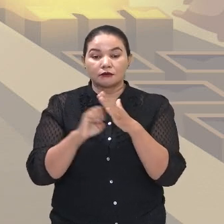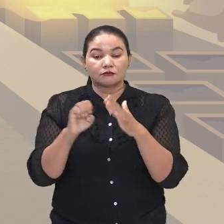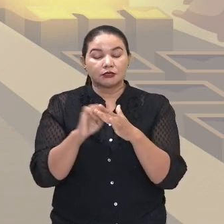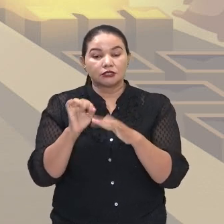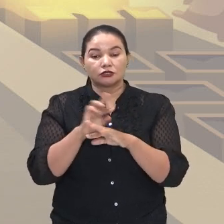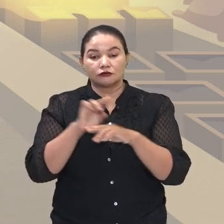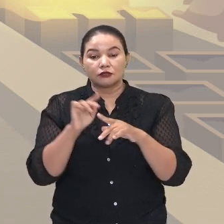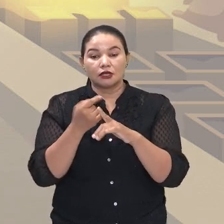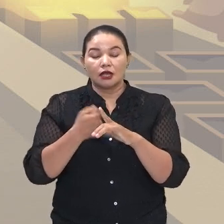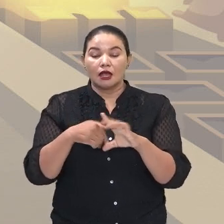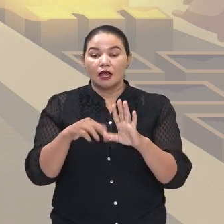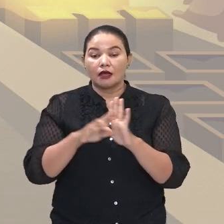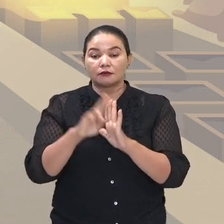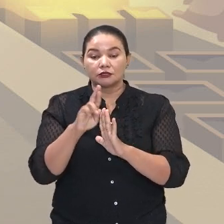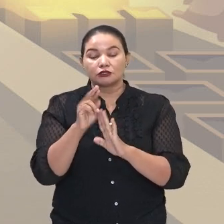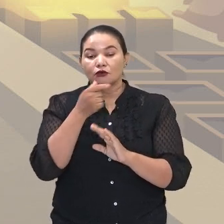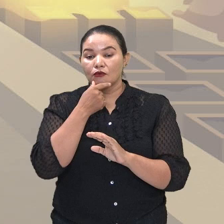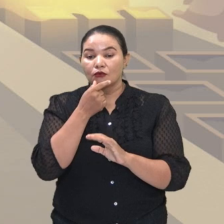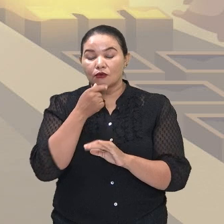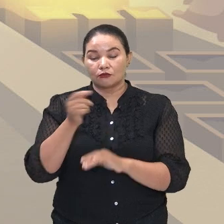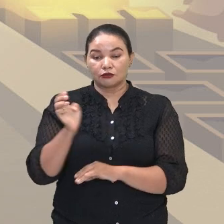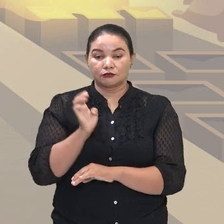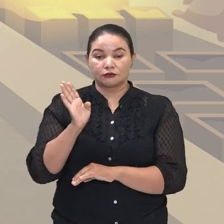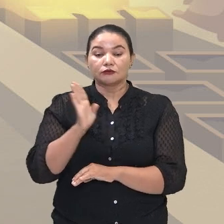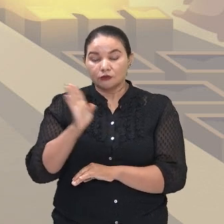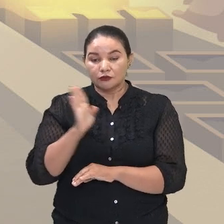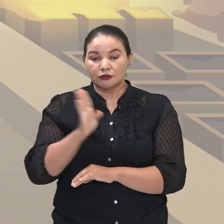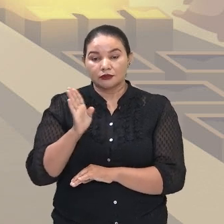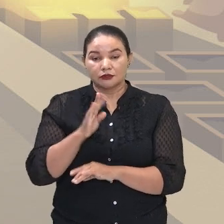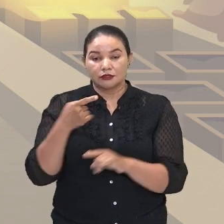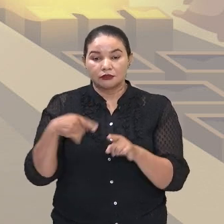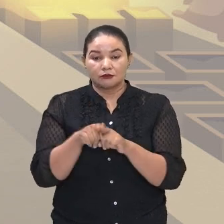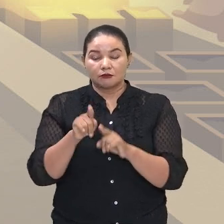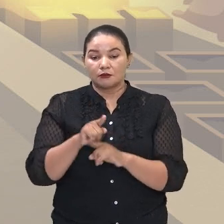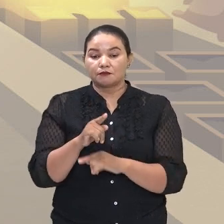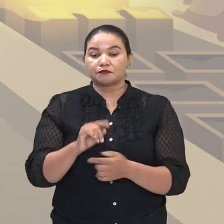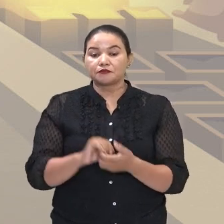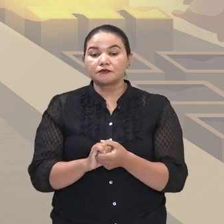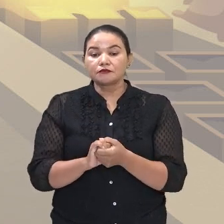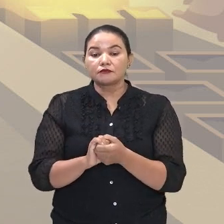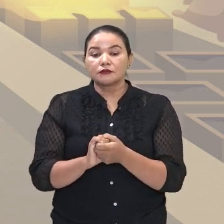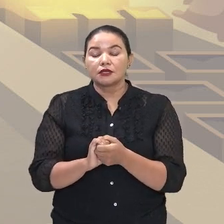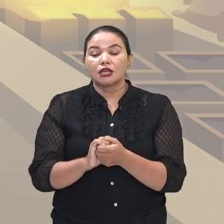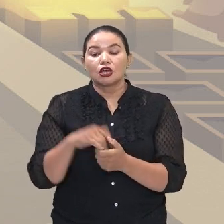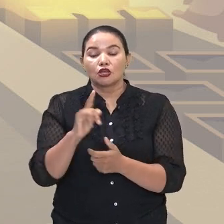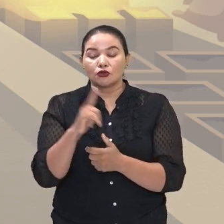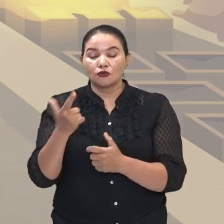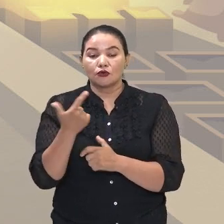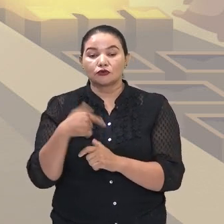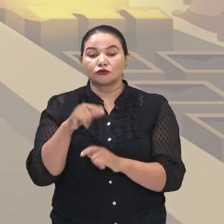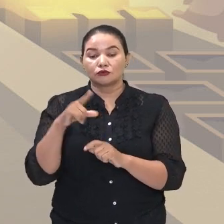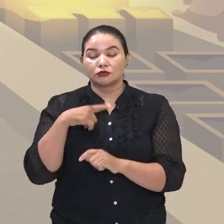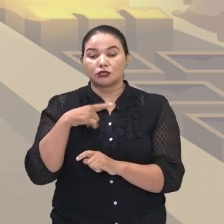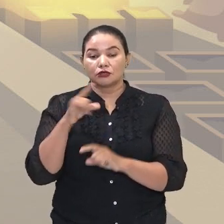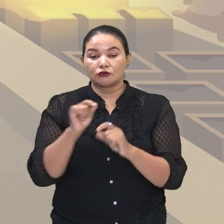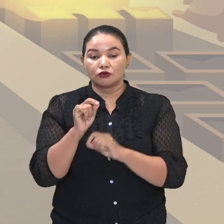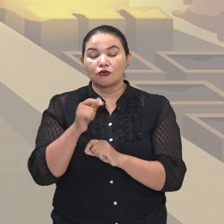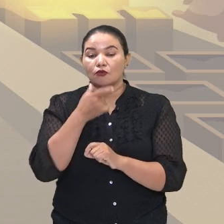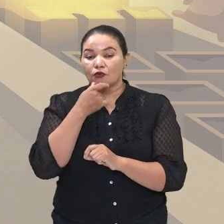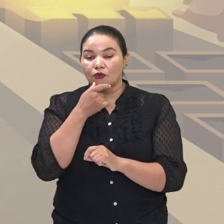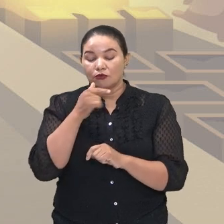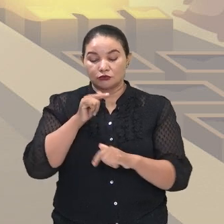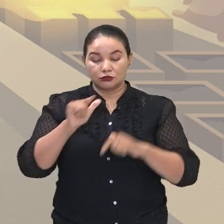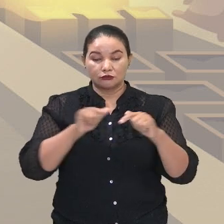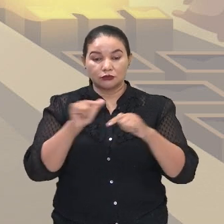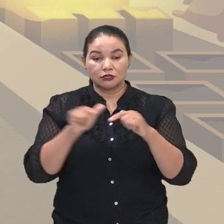aqui representado aqui um burguês, um dono da fábrica. E ao nosso lado temos também um operário,